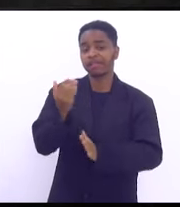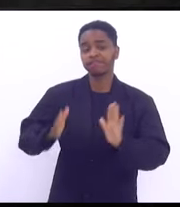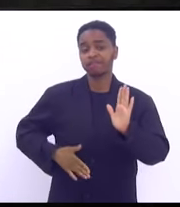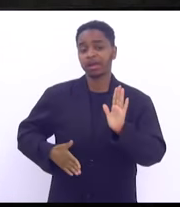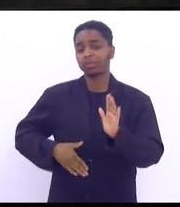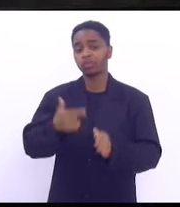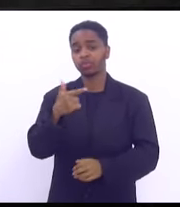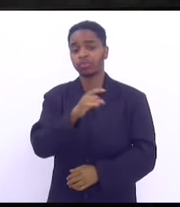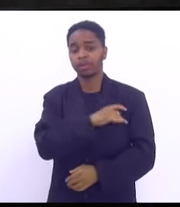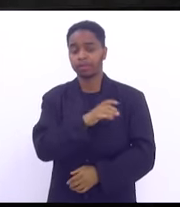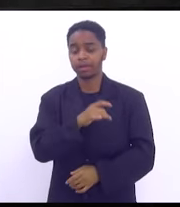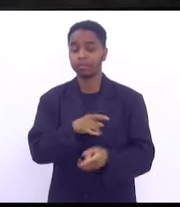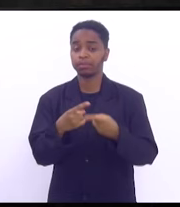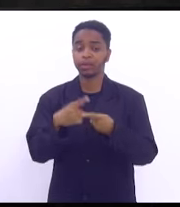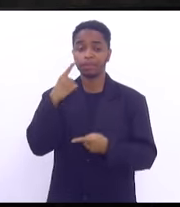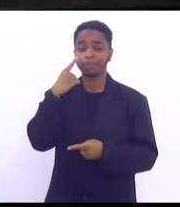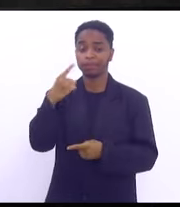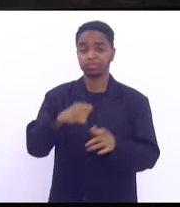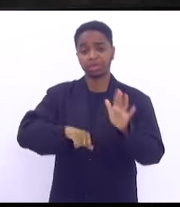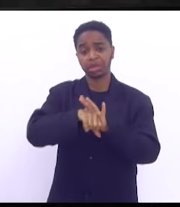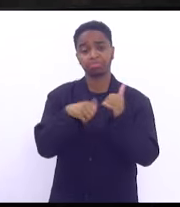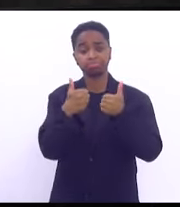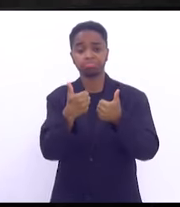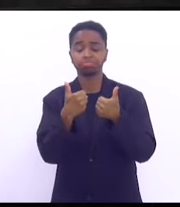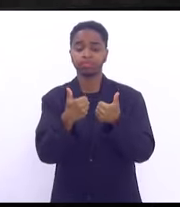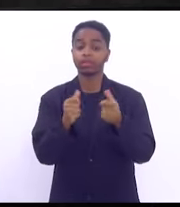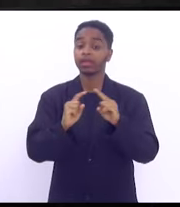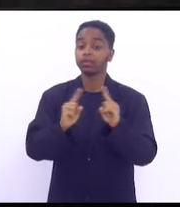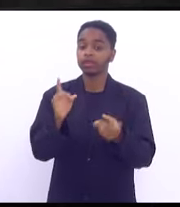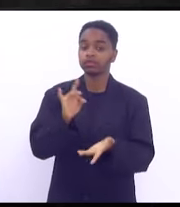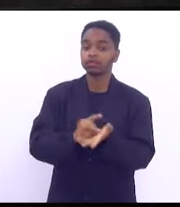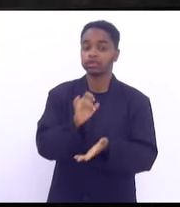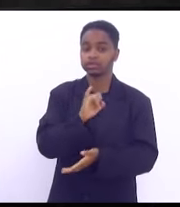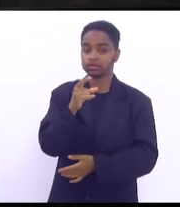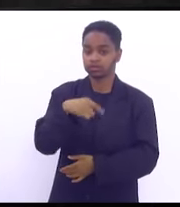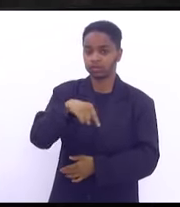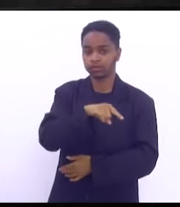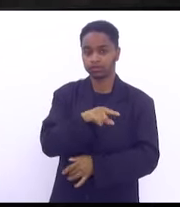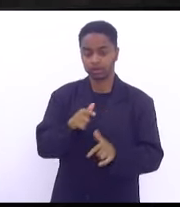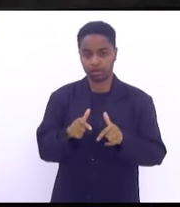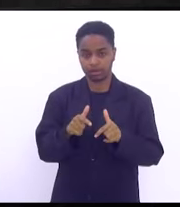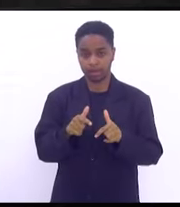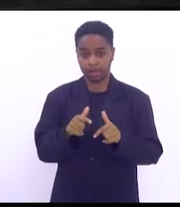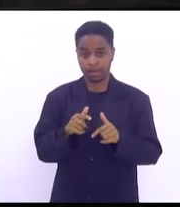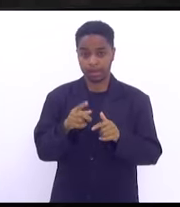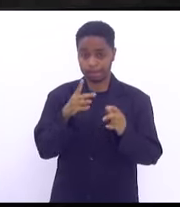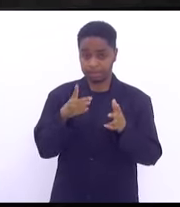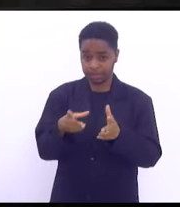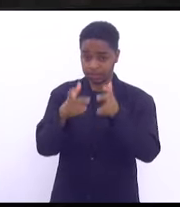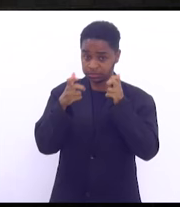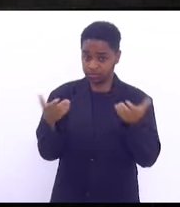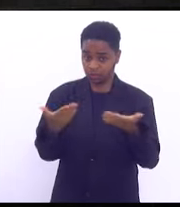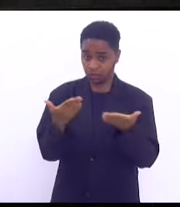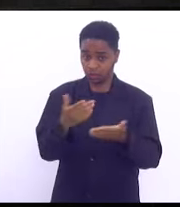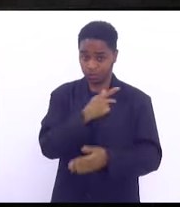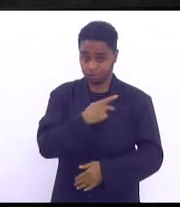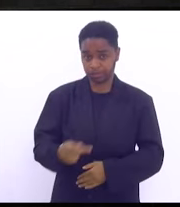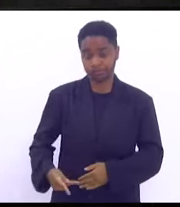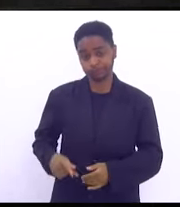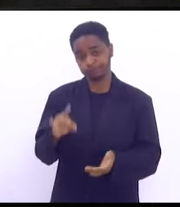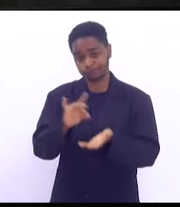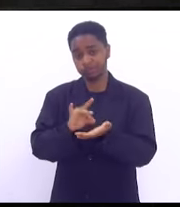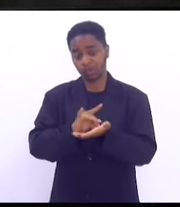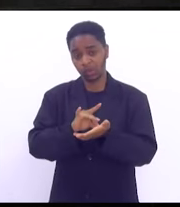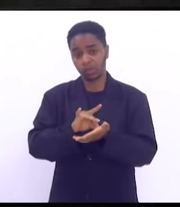medo, achando que o crime compensa. E, na verdade, se você atuar pro, olhar, né, para o atual presidente, realmente o